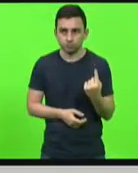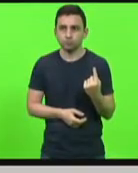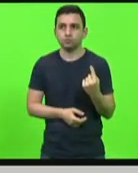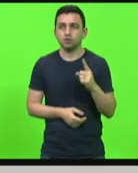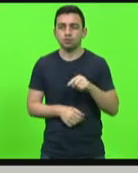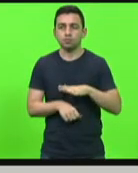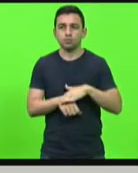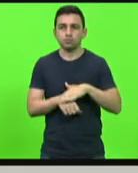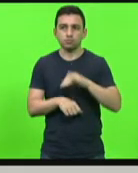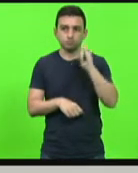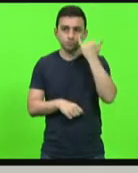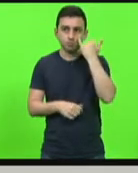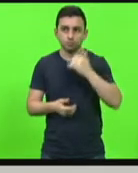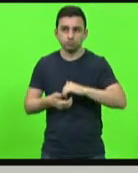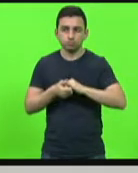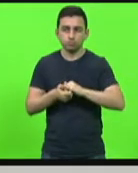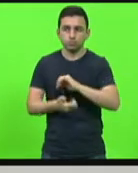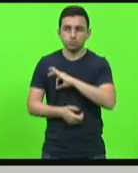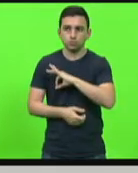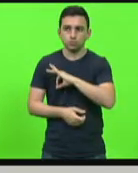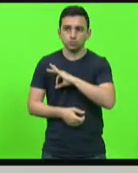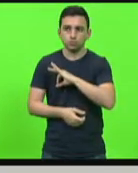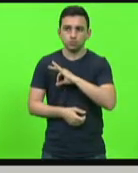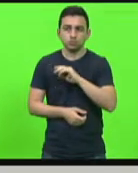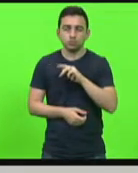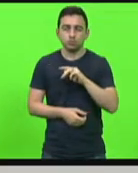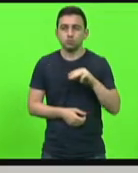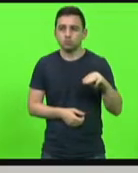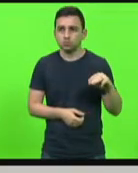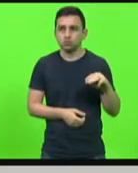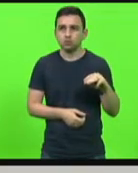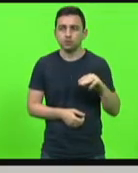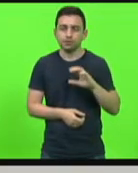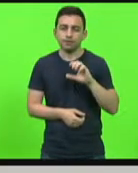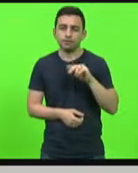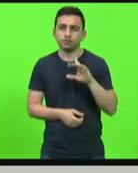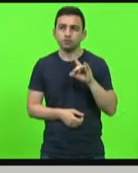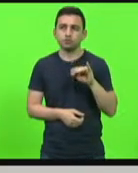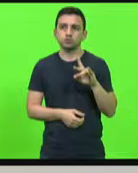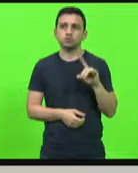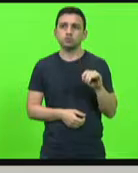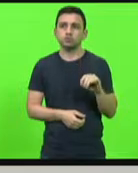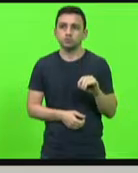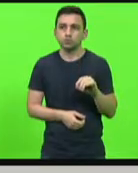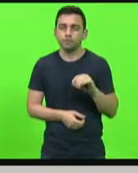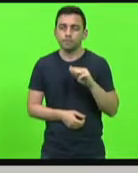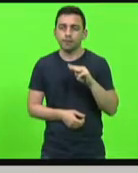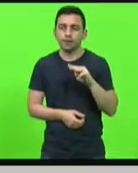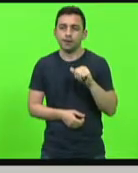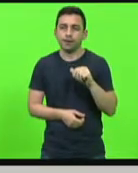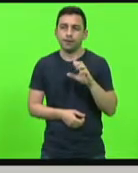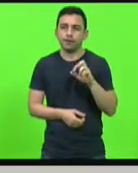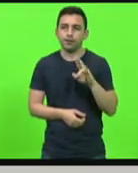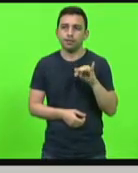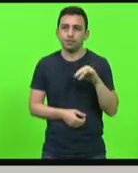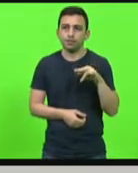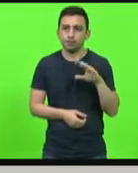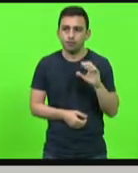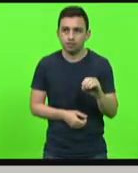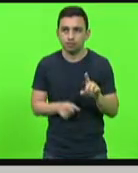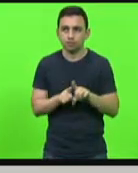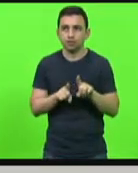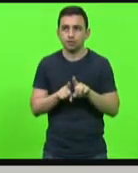Lopes, cumprimentando os policiais militares, soldados Cândido, Crema, Macarini e Jaderson,